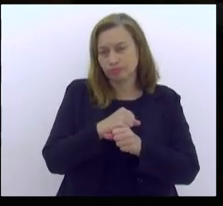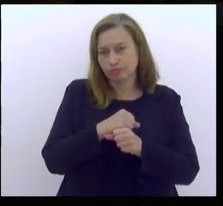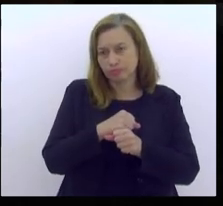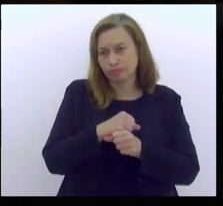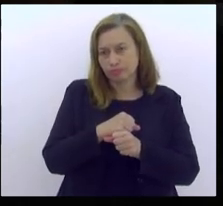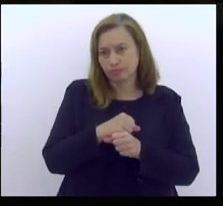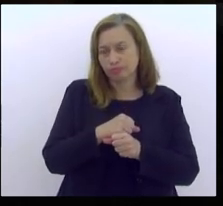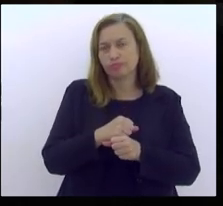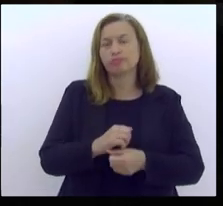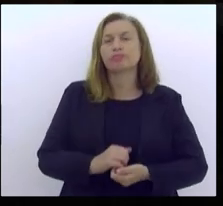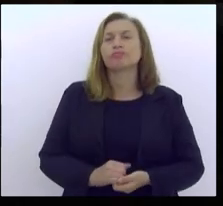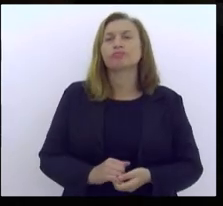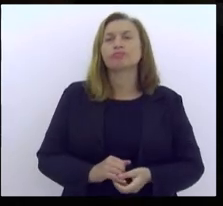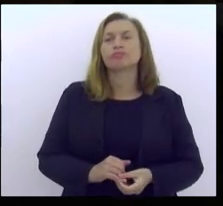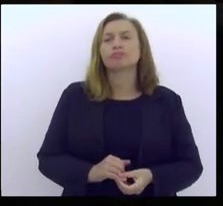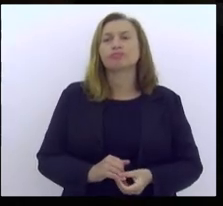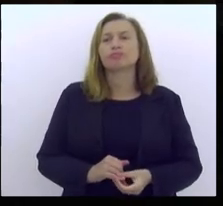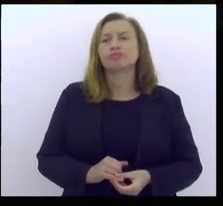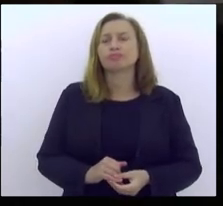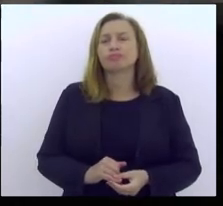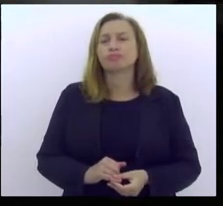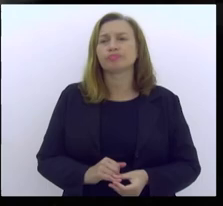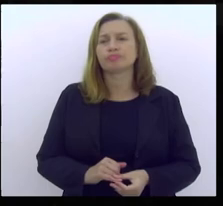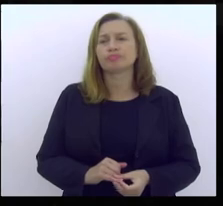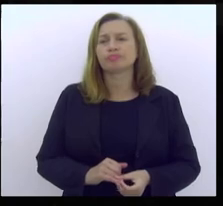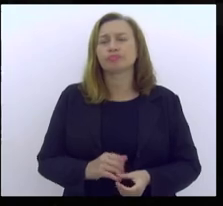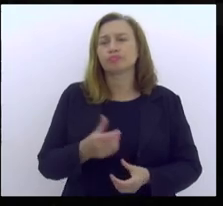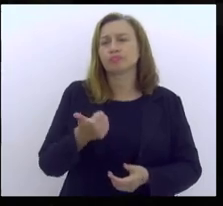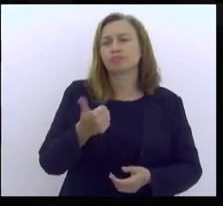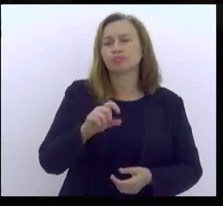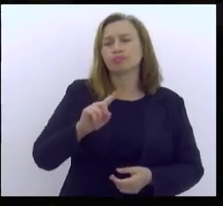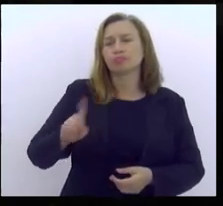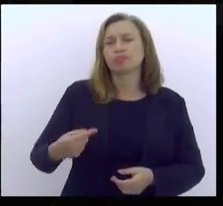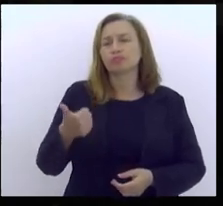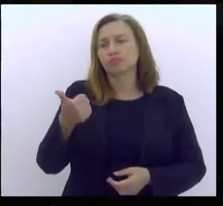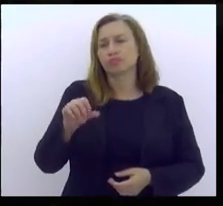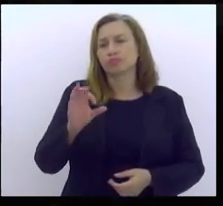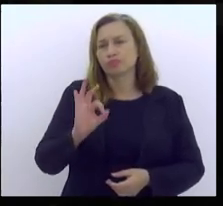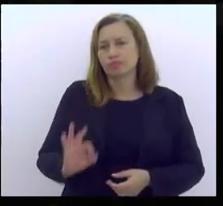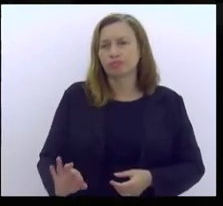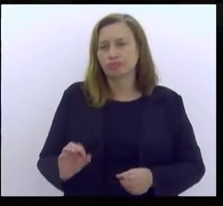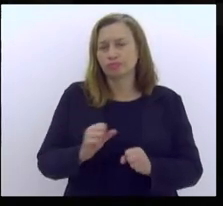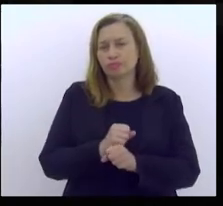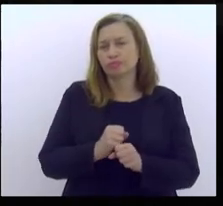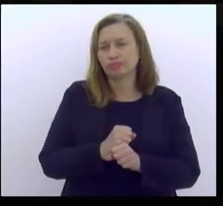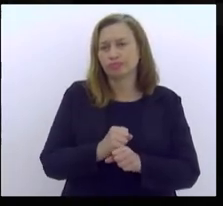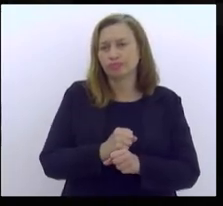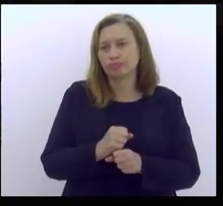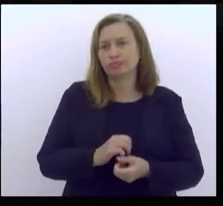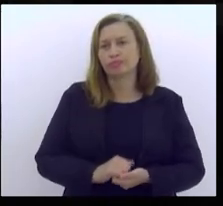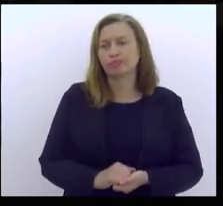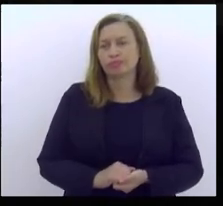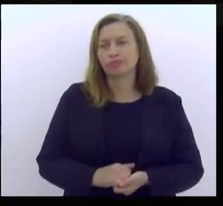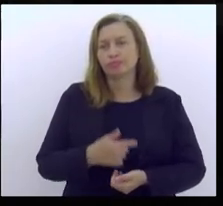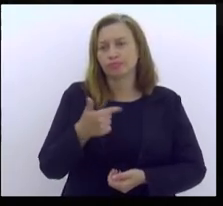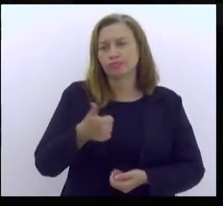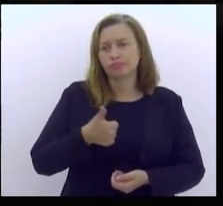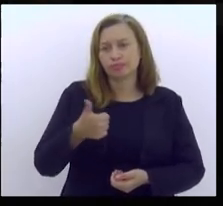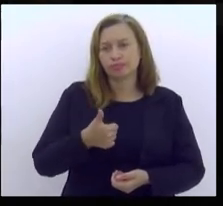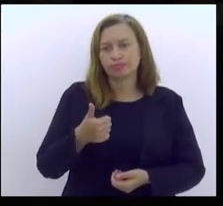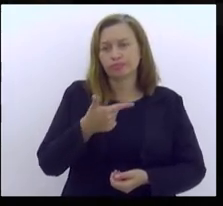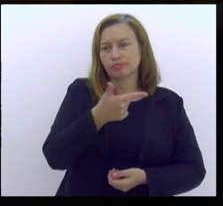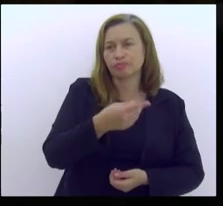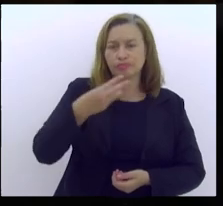montante total, a uma proporção de 11,11% ao ano. A primeira em 23,